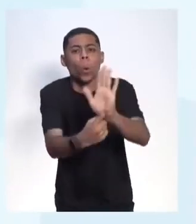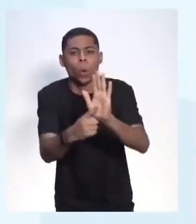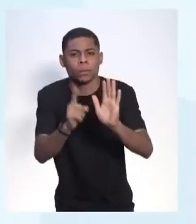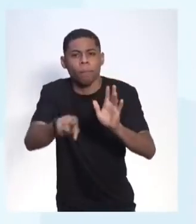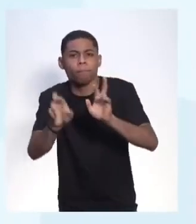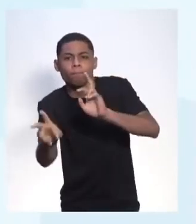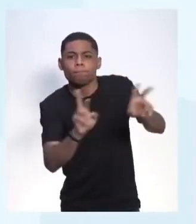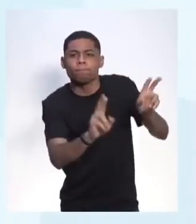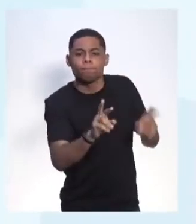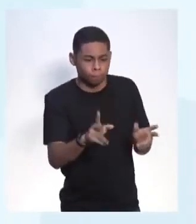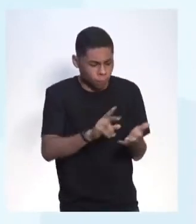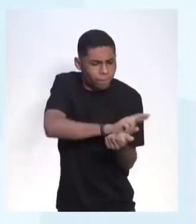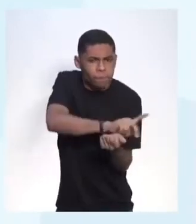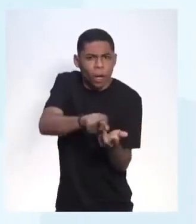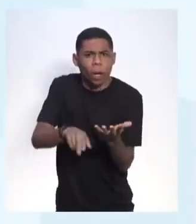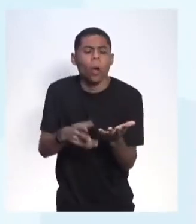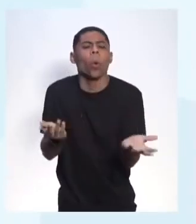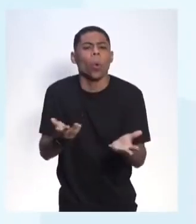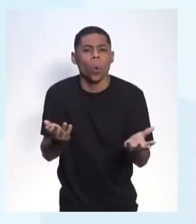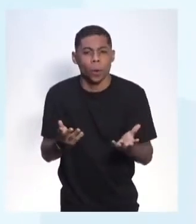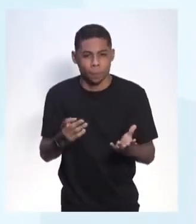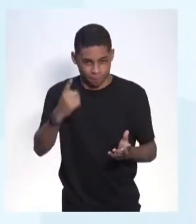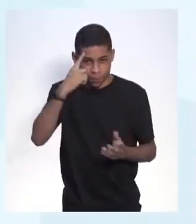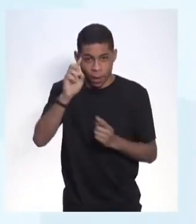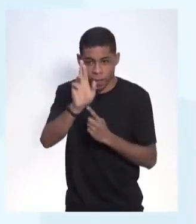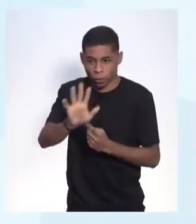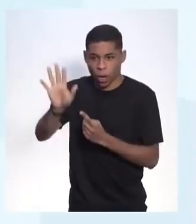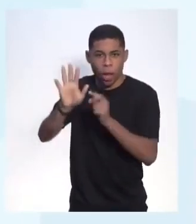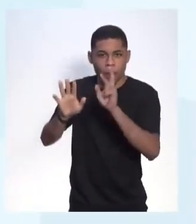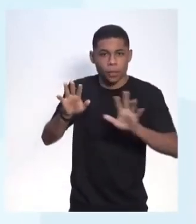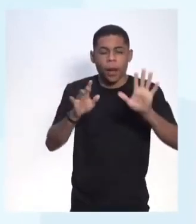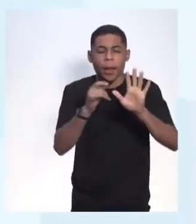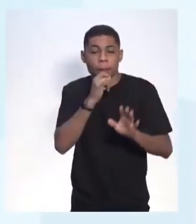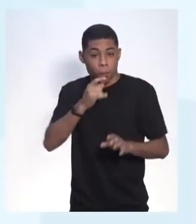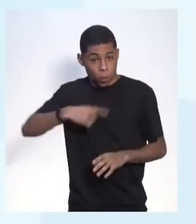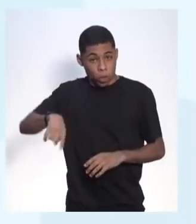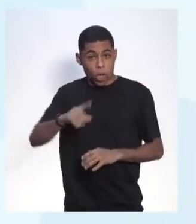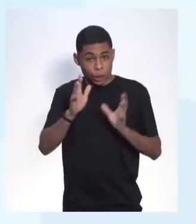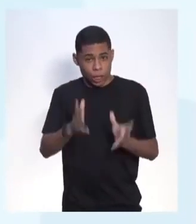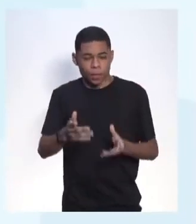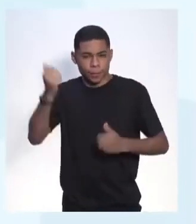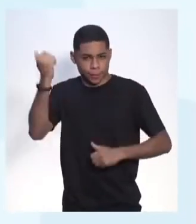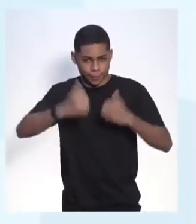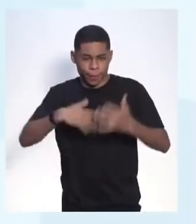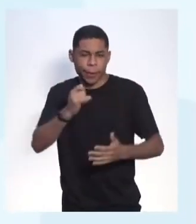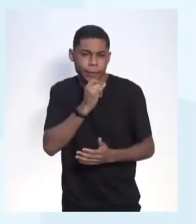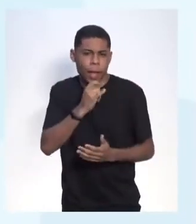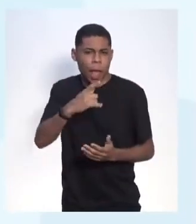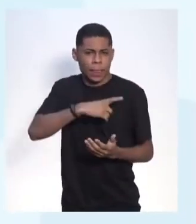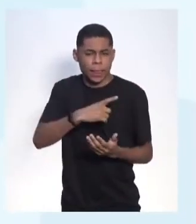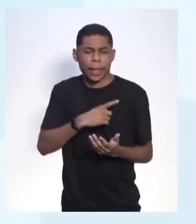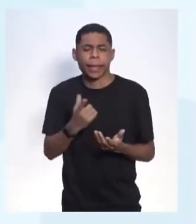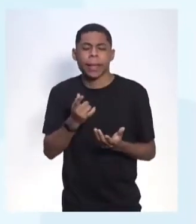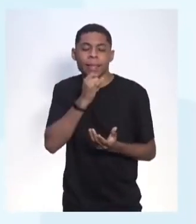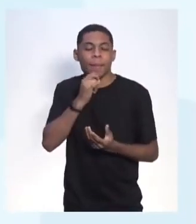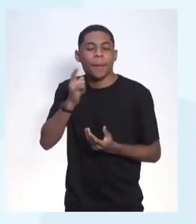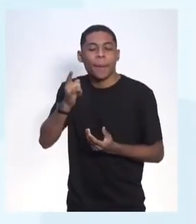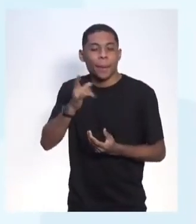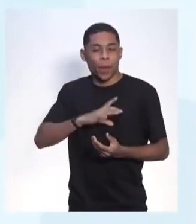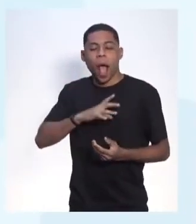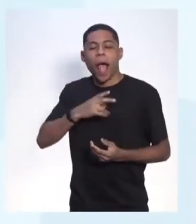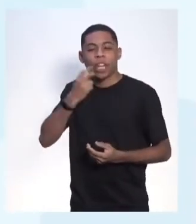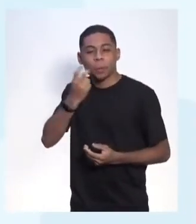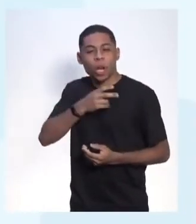se tratam? Dentro da regional, a gente pode falar que nós já citamos lá que tem a questão do sotaque,